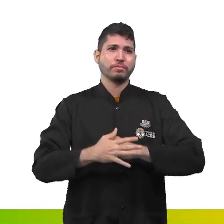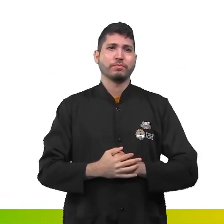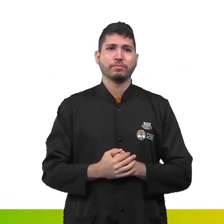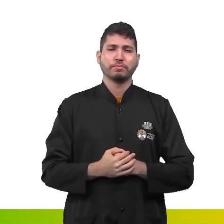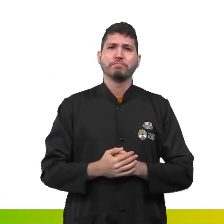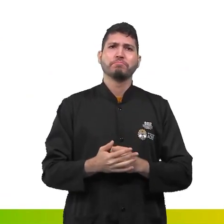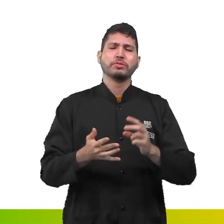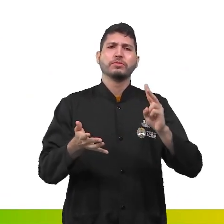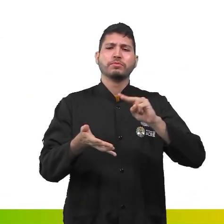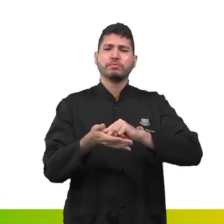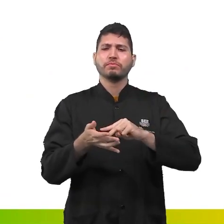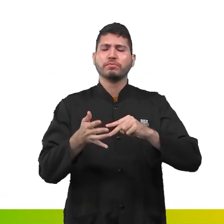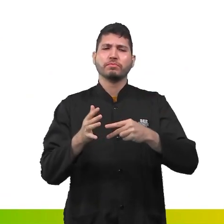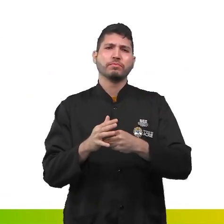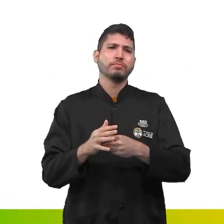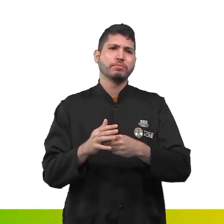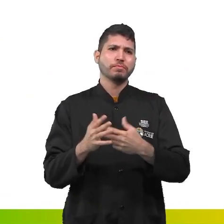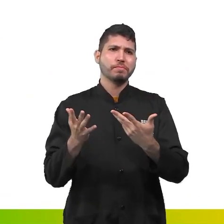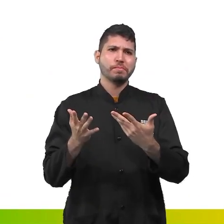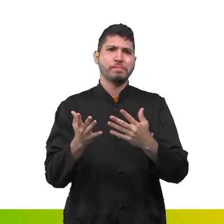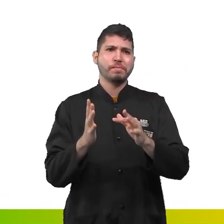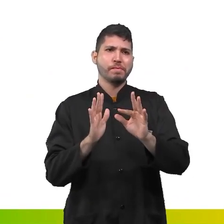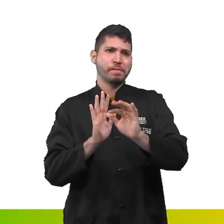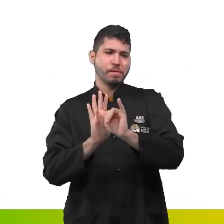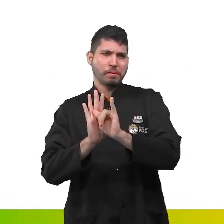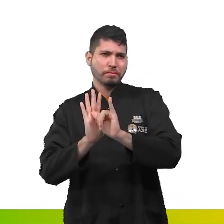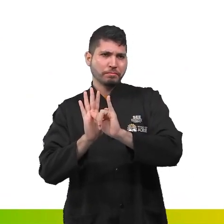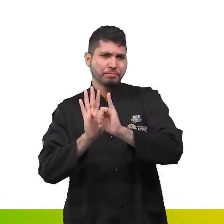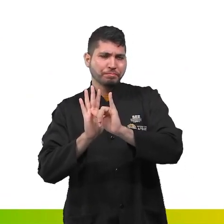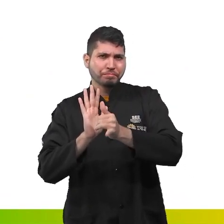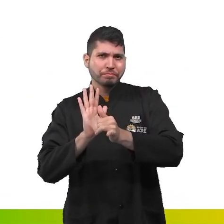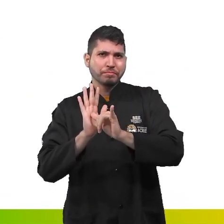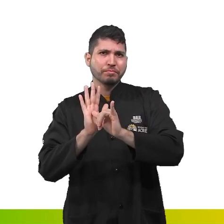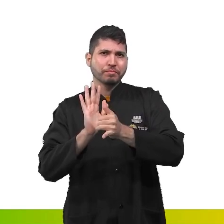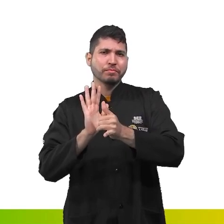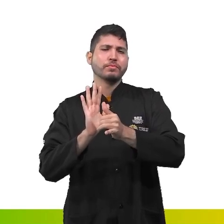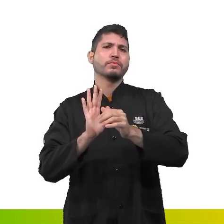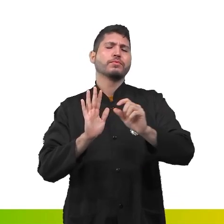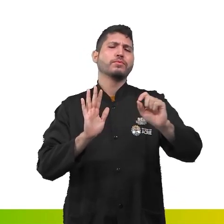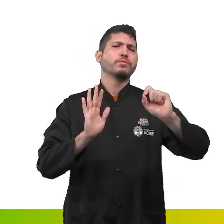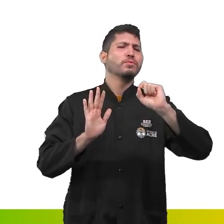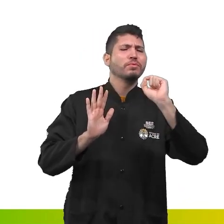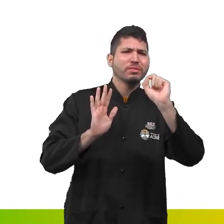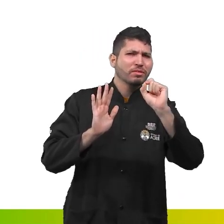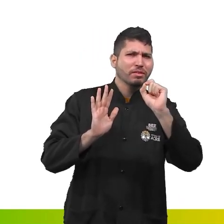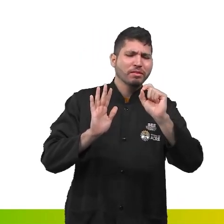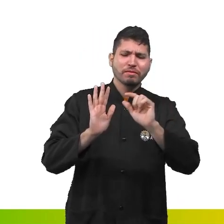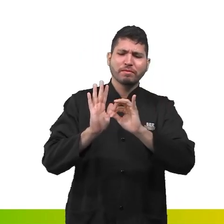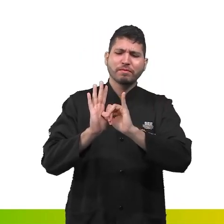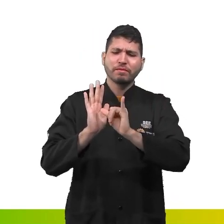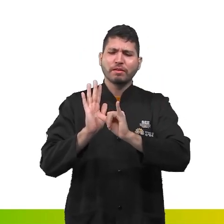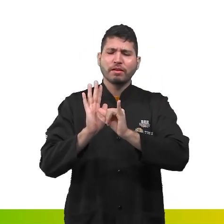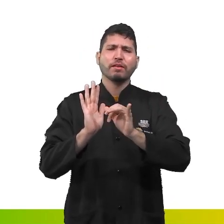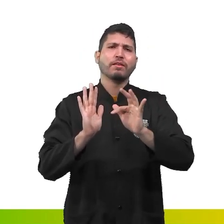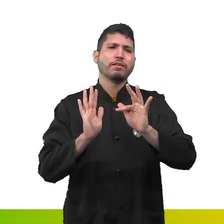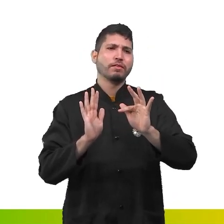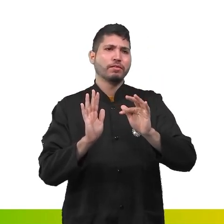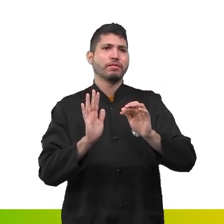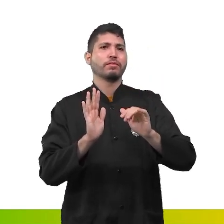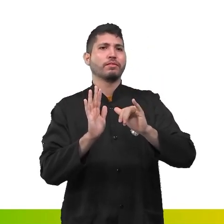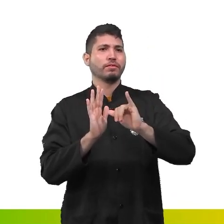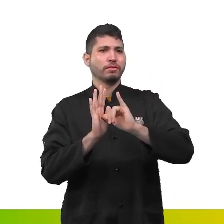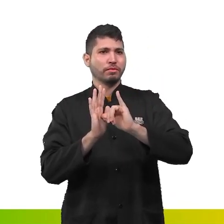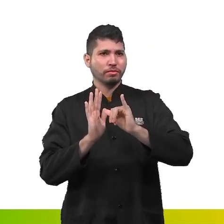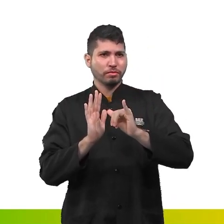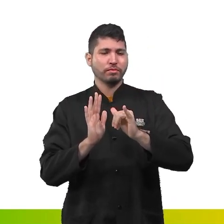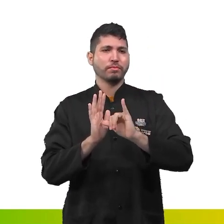Vamos começar com um tipo de texto ou um gênero discursivo chamado fábula. Uma narração breve,